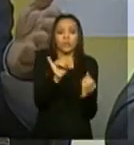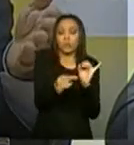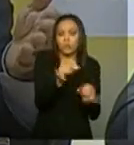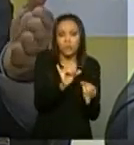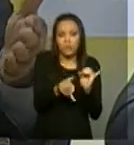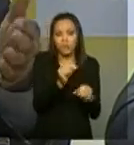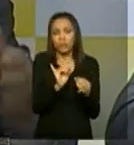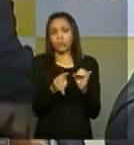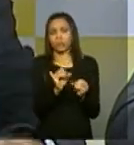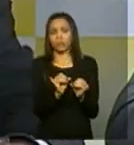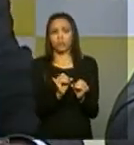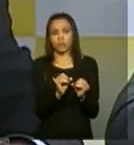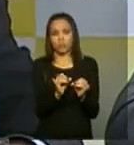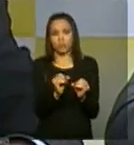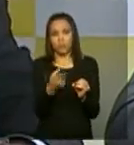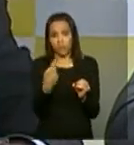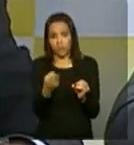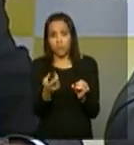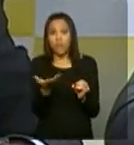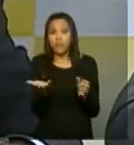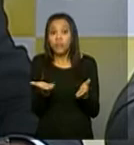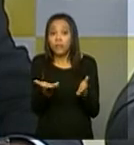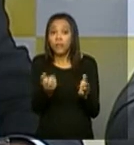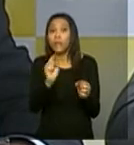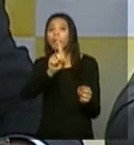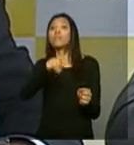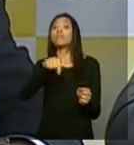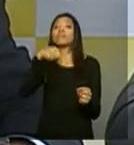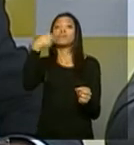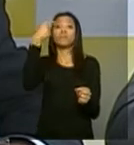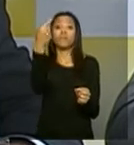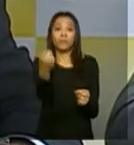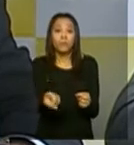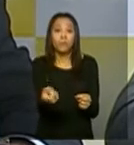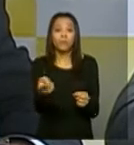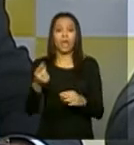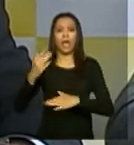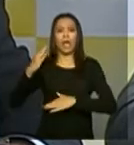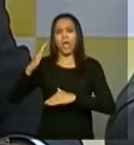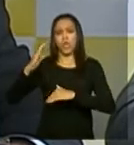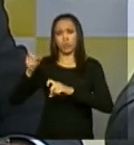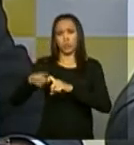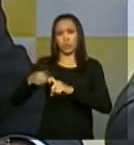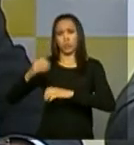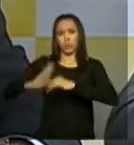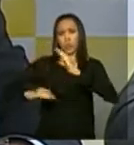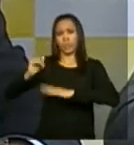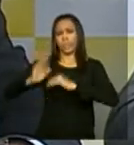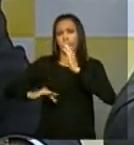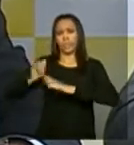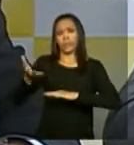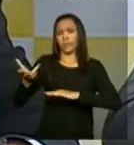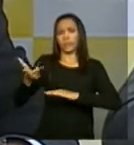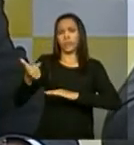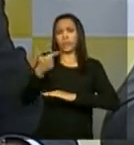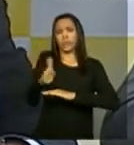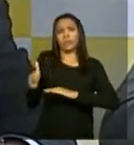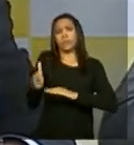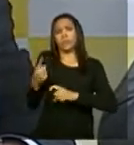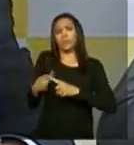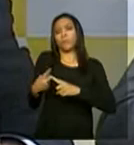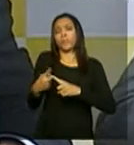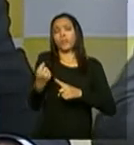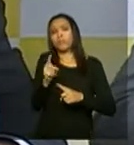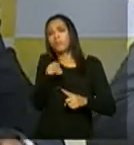não ocorreu isso é dia o posterior à competência mil na semana diz pães da competência a passar